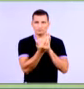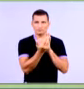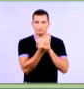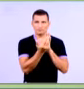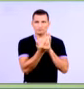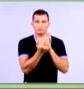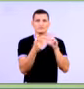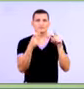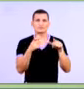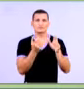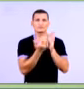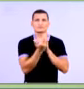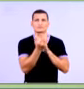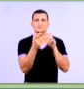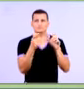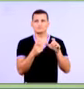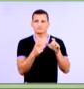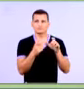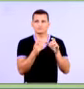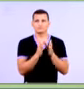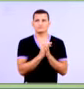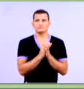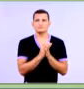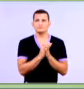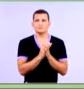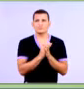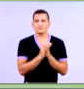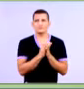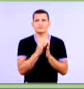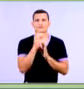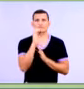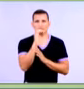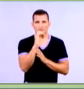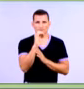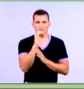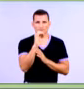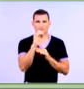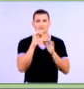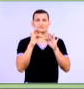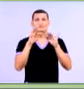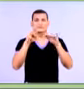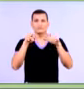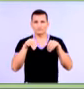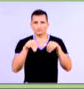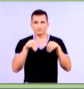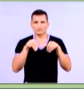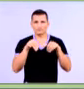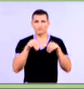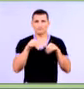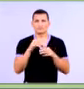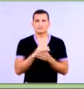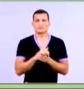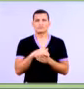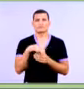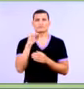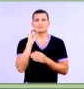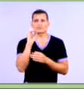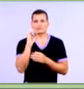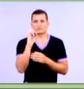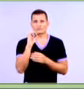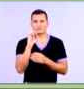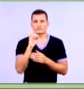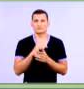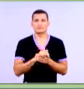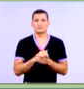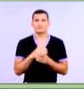início vai estar onde? No 0 e o fim vai também estar valendo quanto? 0. Então, a